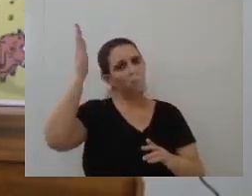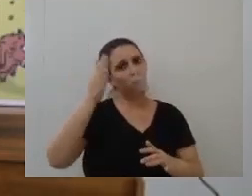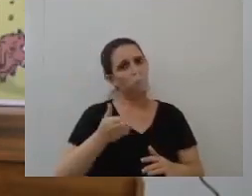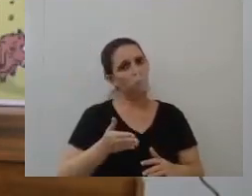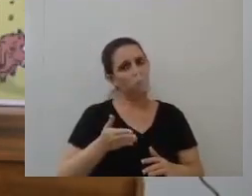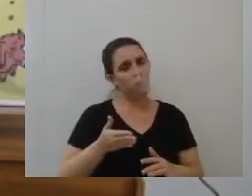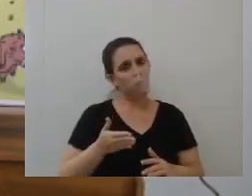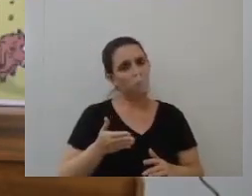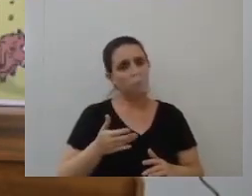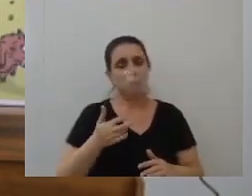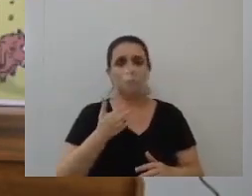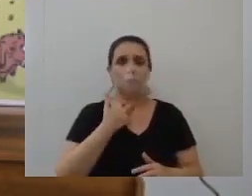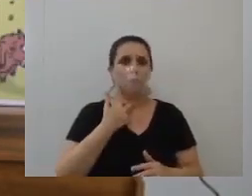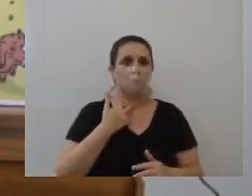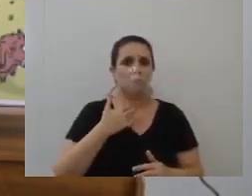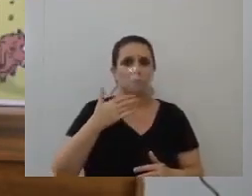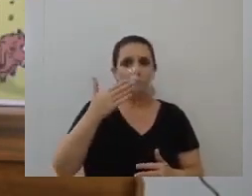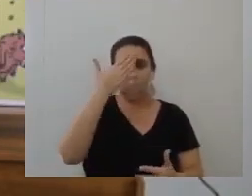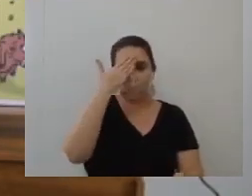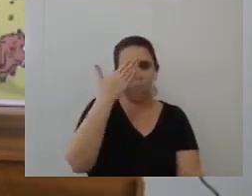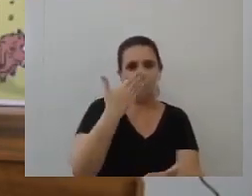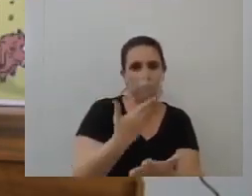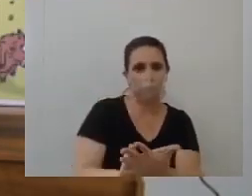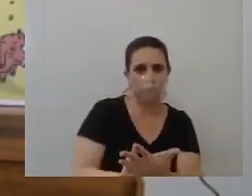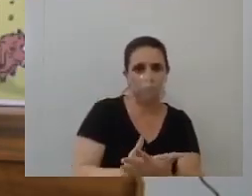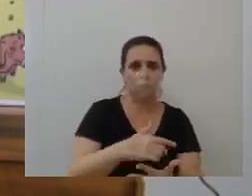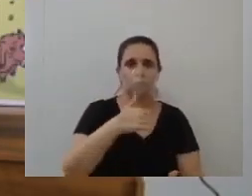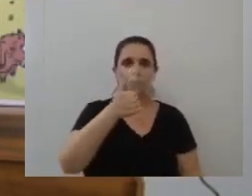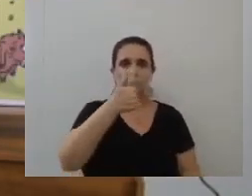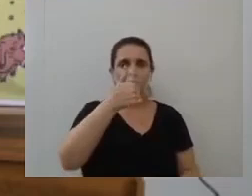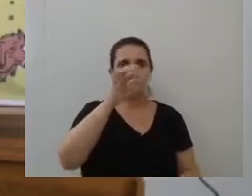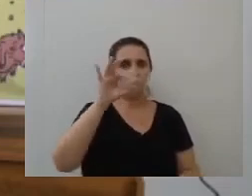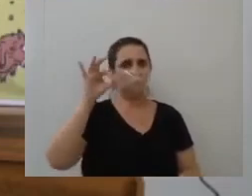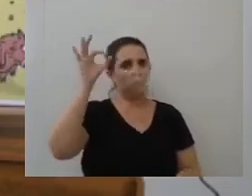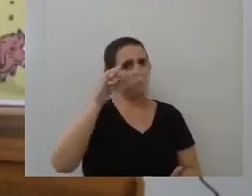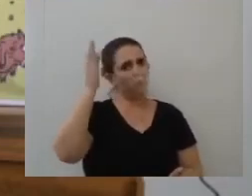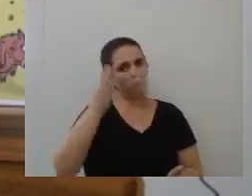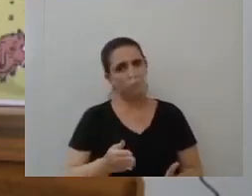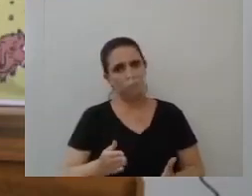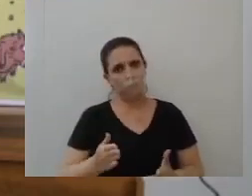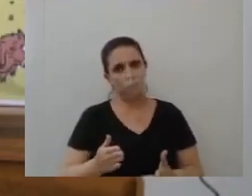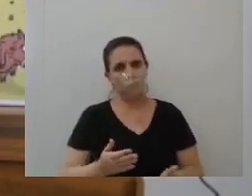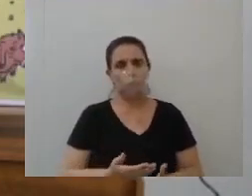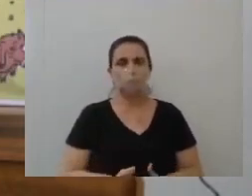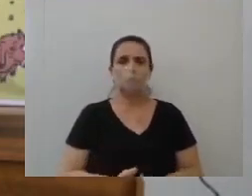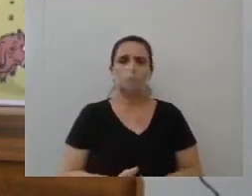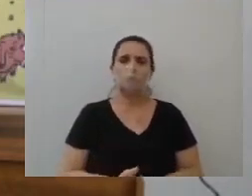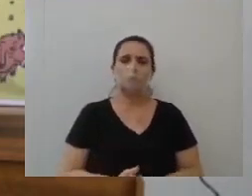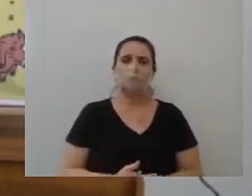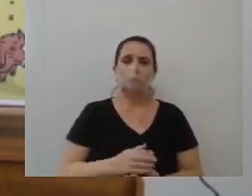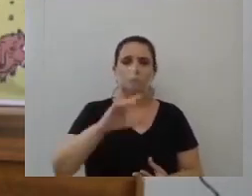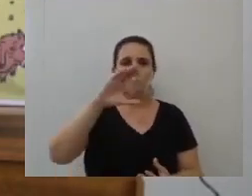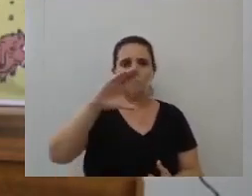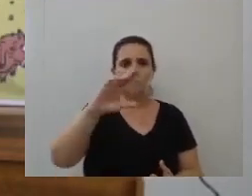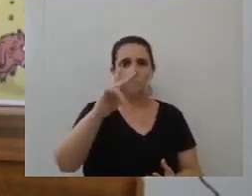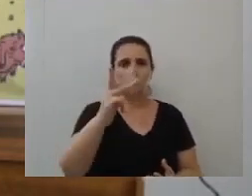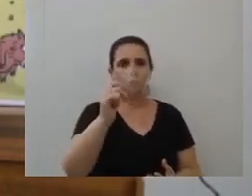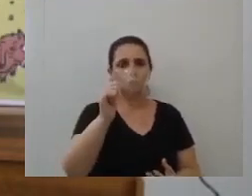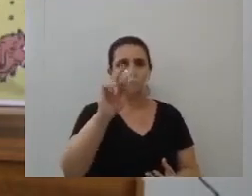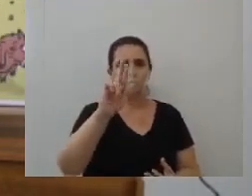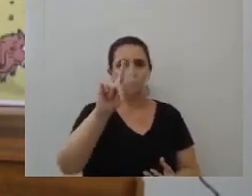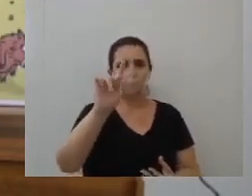nossa interpretação não pode ser literal, não pode ser ao pé da letra. É o exagero. A palavra charge vem